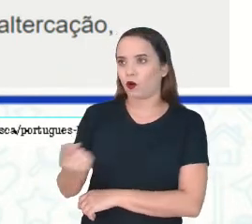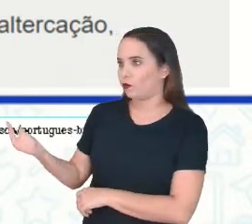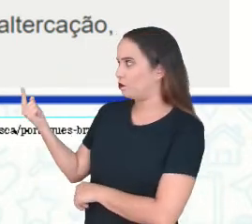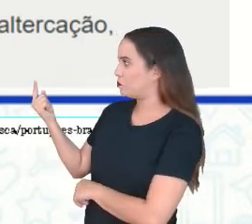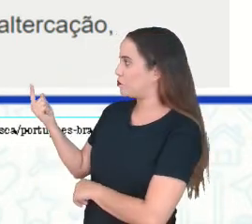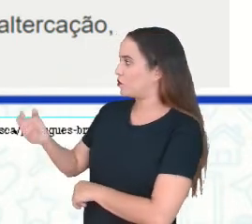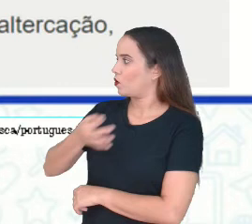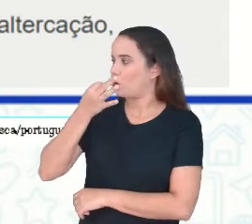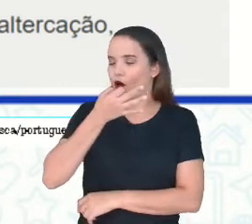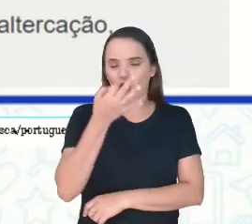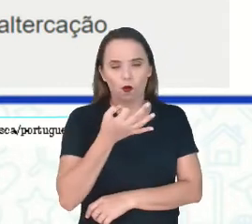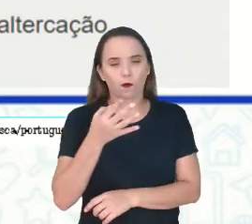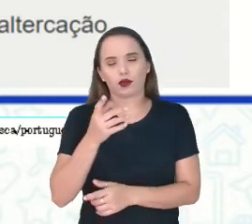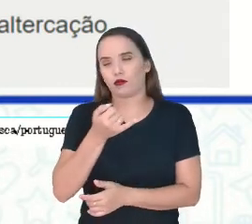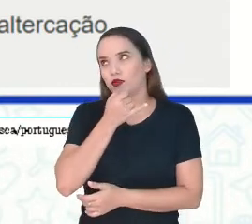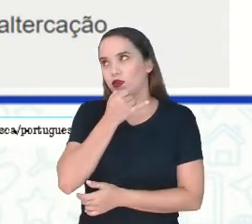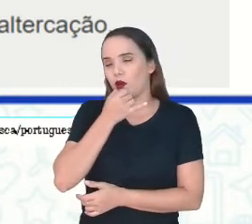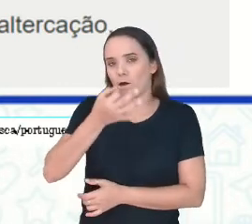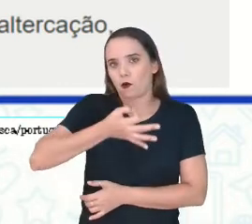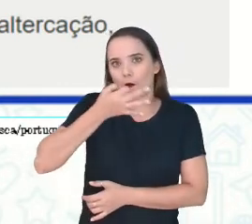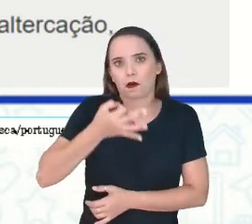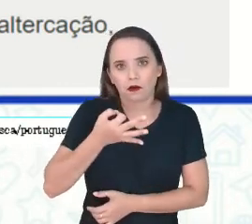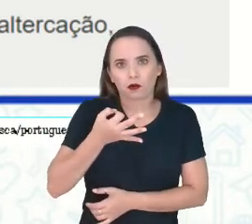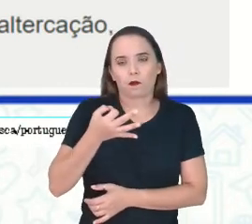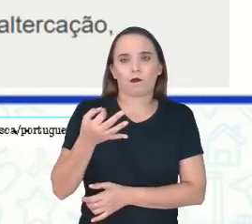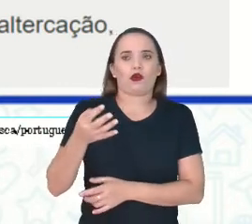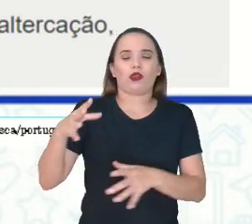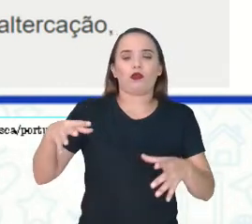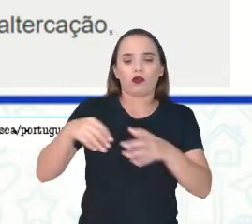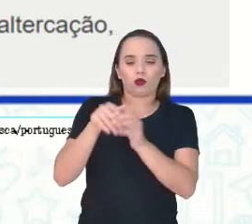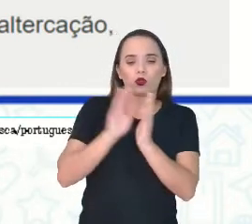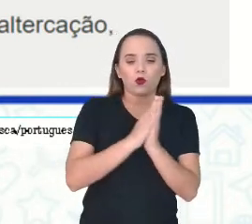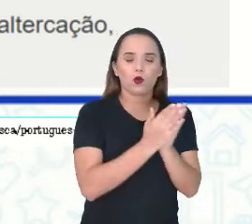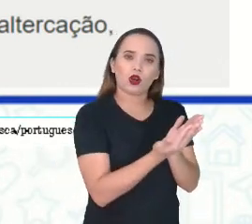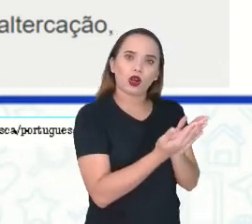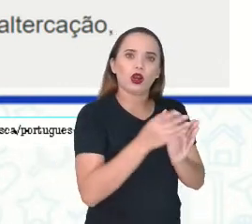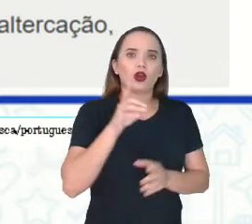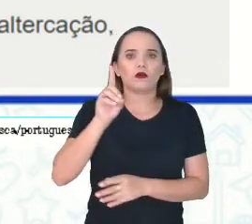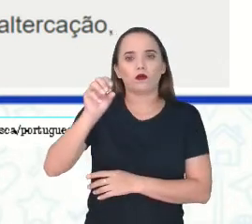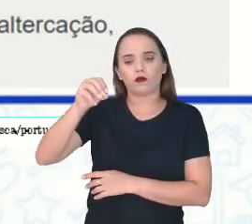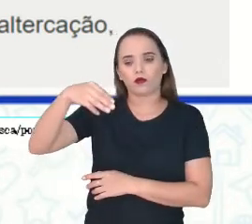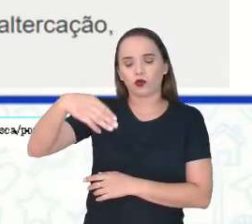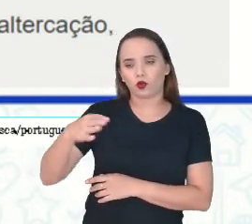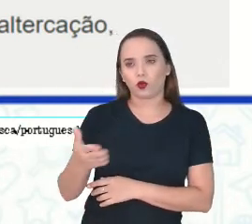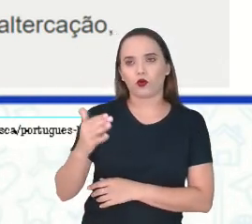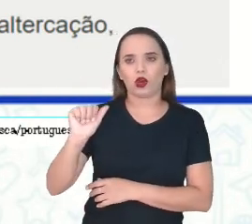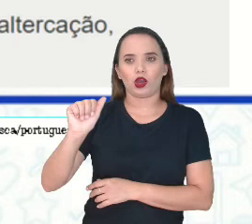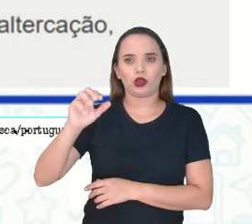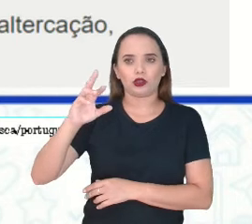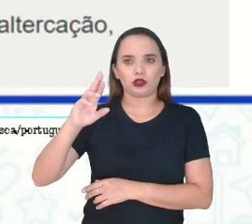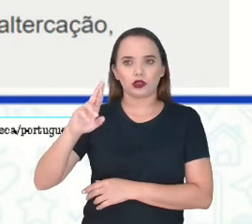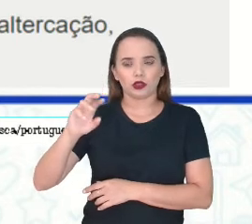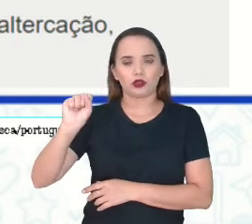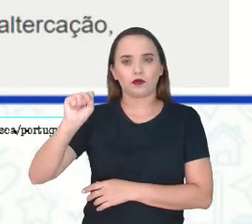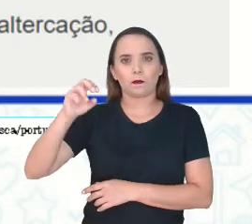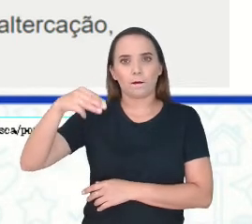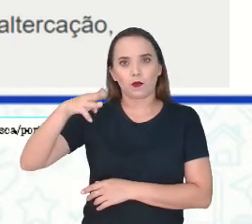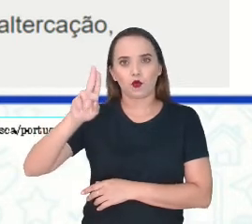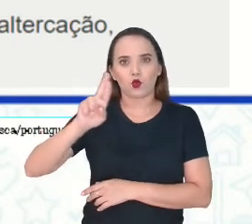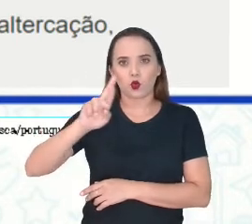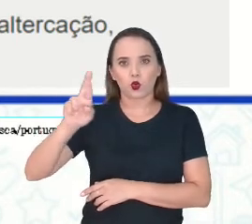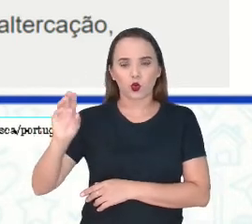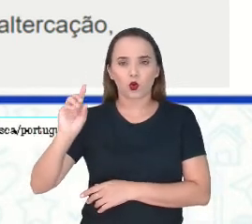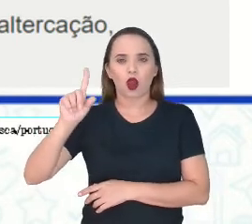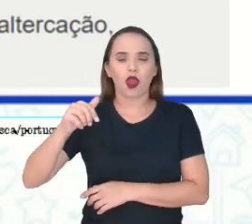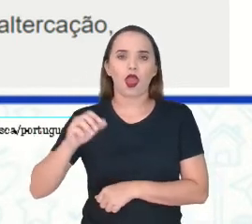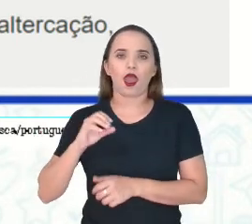do livro Dom Casmurro é o ciúme, né? Que é o tema, o enredo. Ou a gente pode usar o 4,